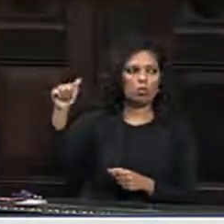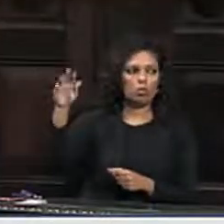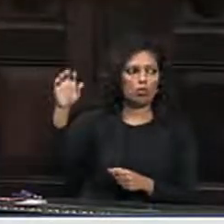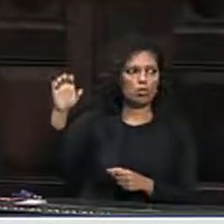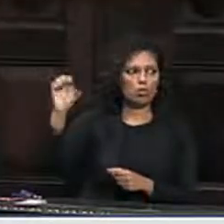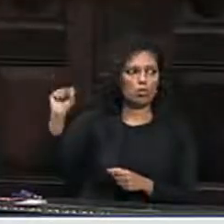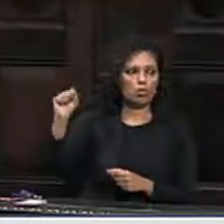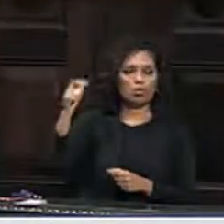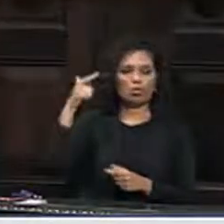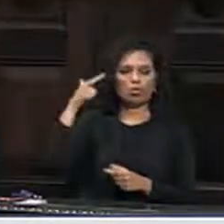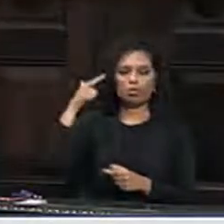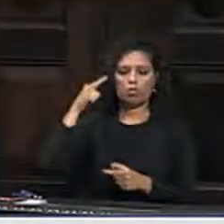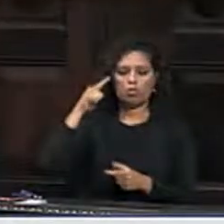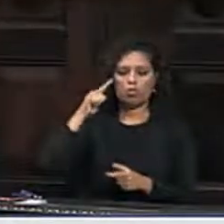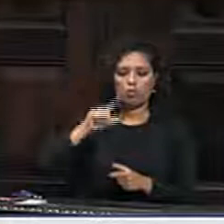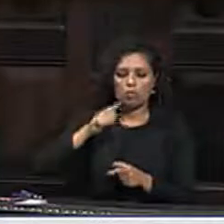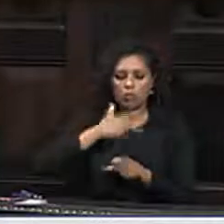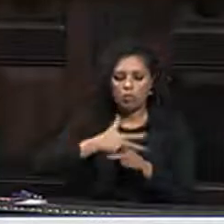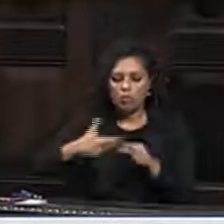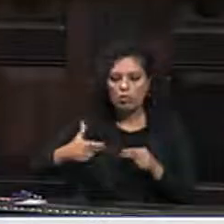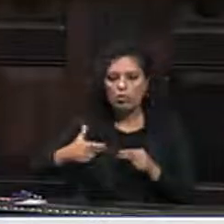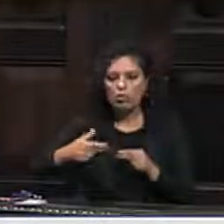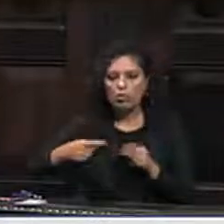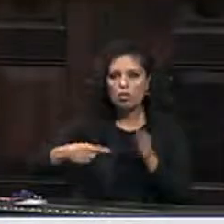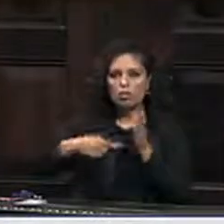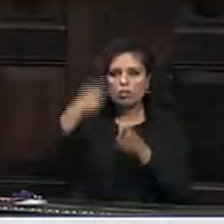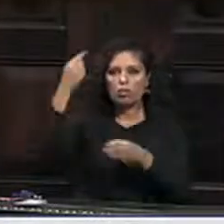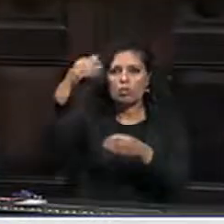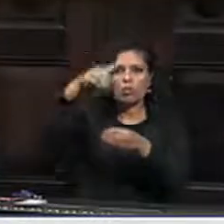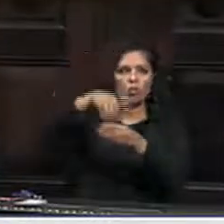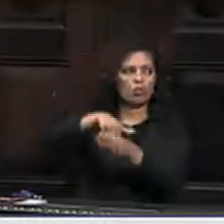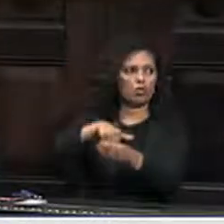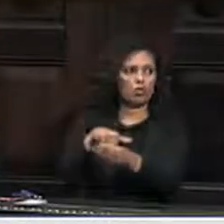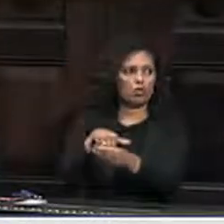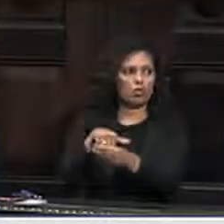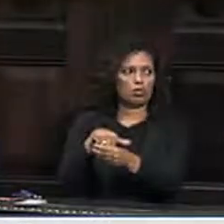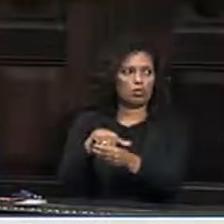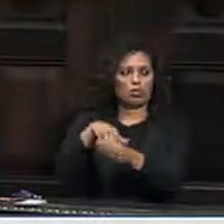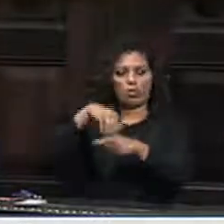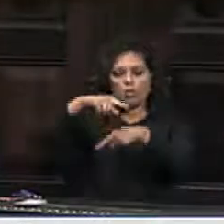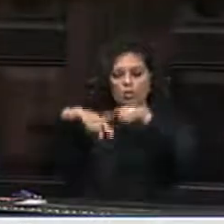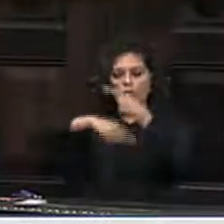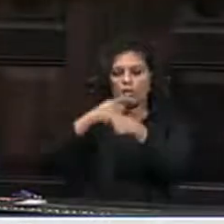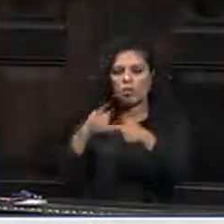segundo turno, que se deu após um feriado,